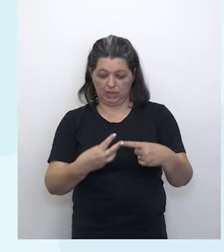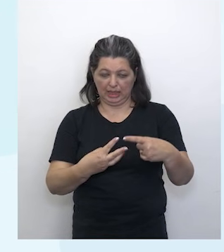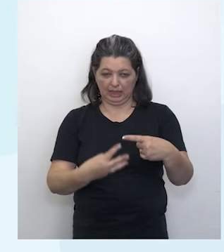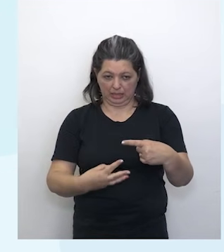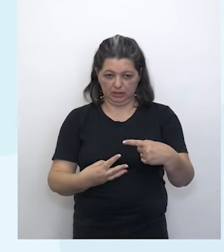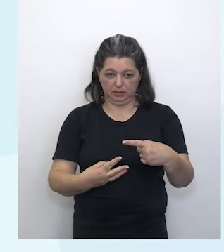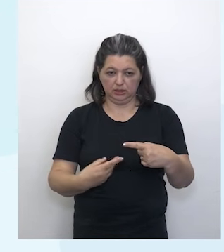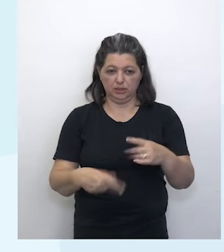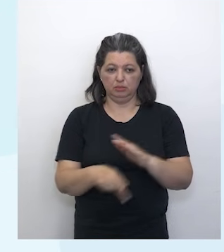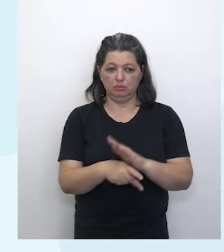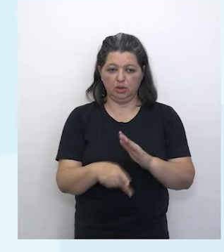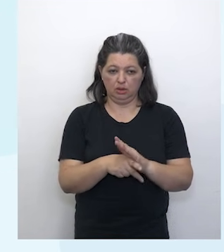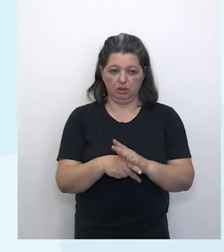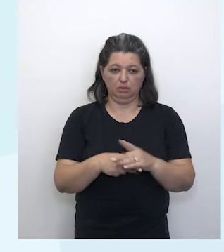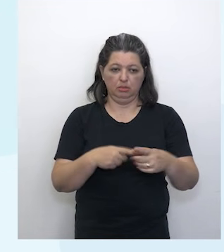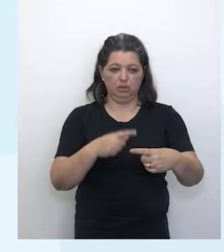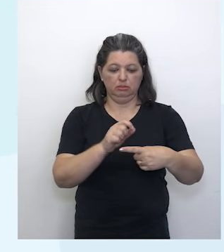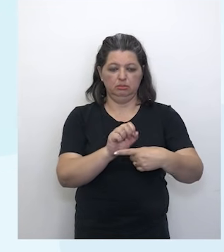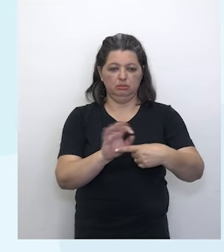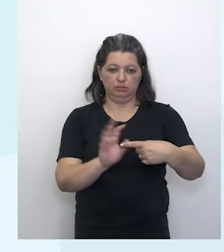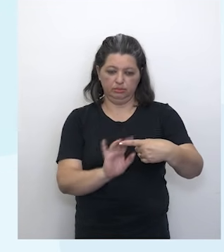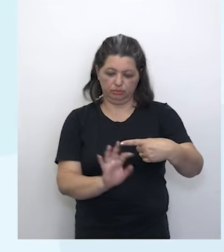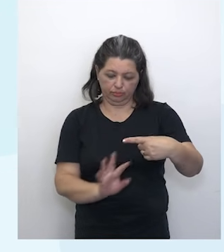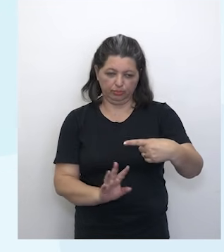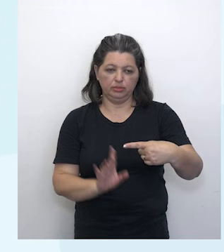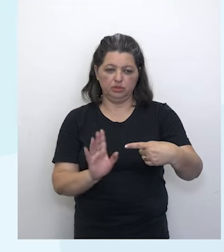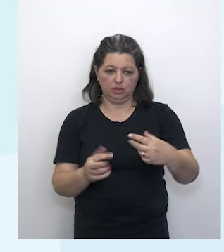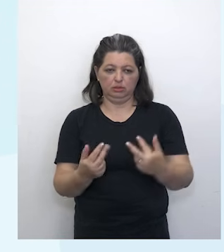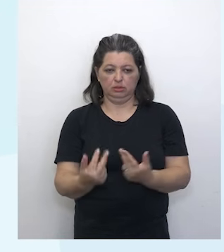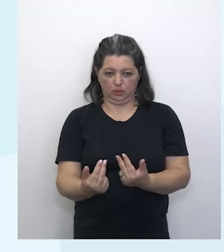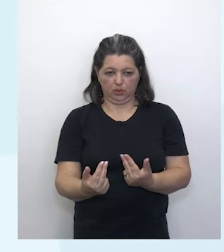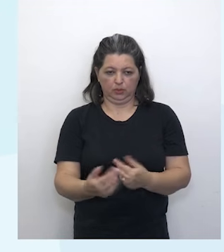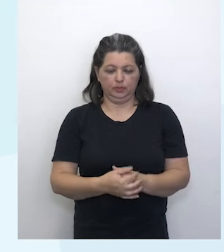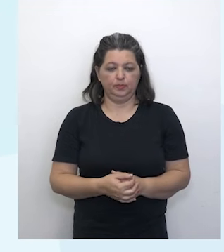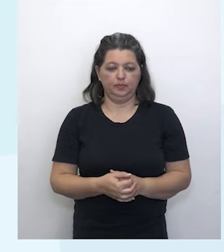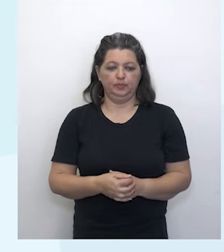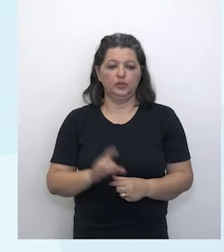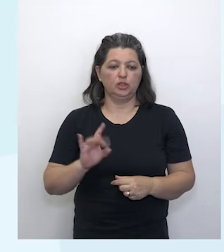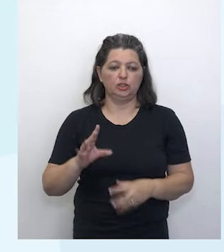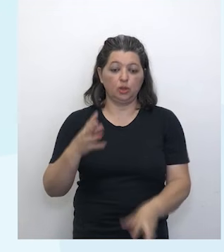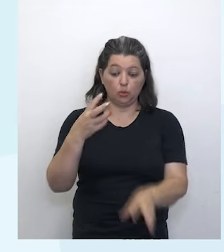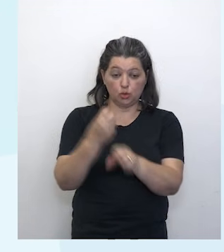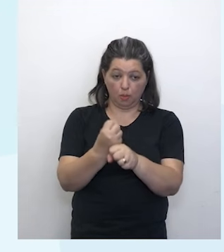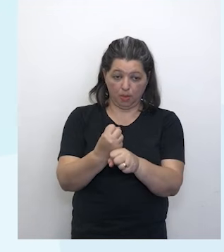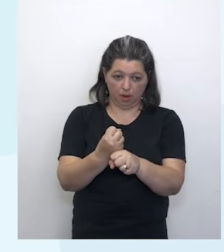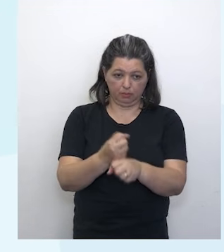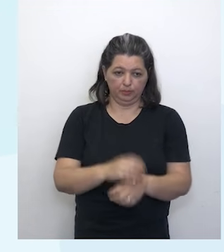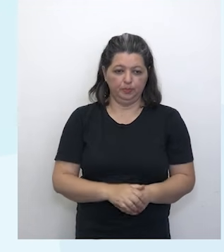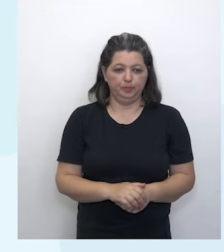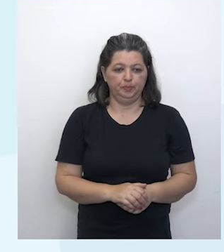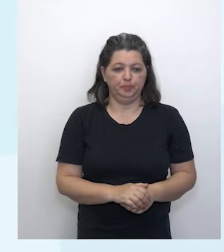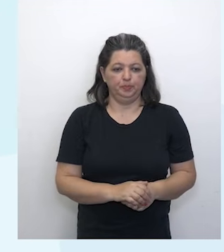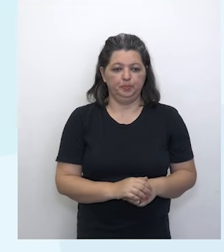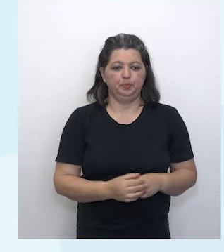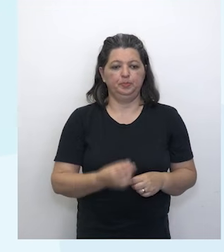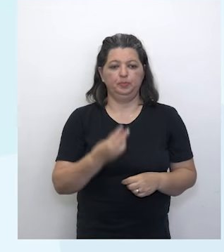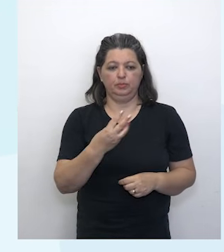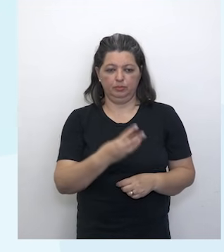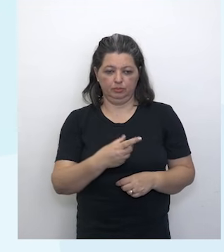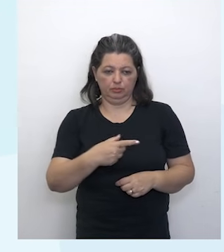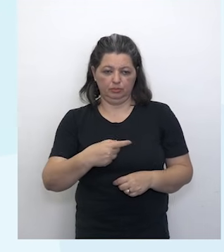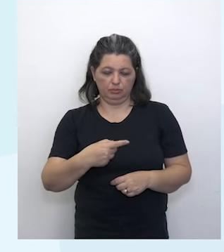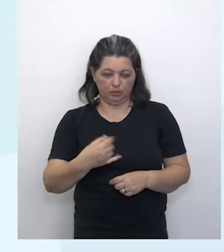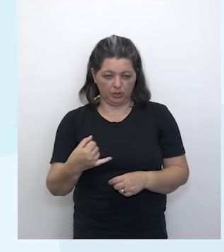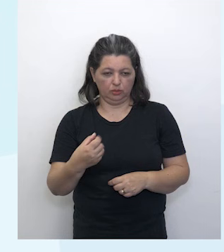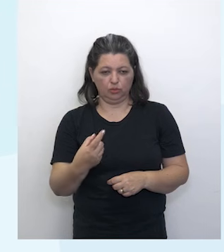nessa fração. Todas as frações têm o mesmo denominador. Então, basta somar em cima, né? 3 menos 2, 1. 1